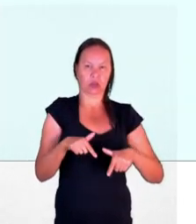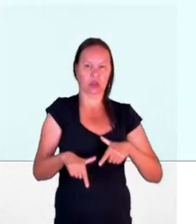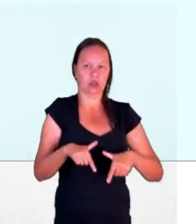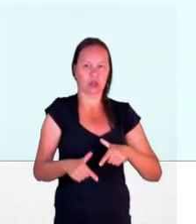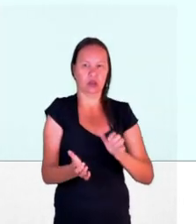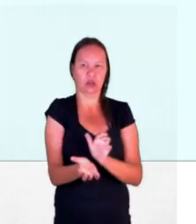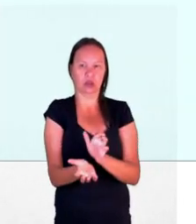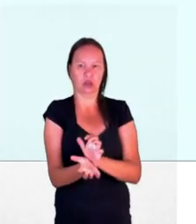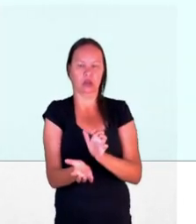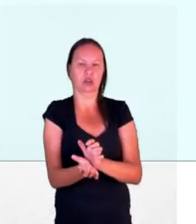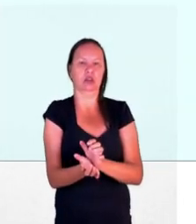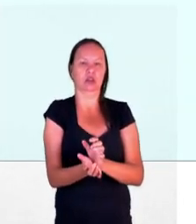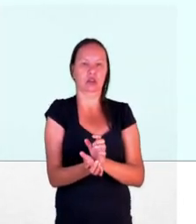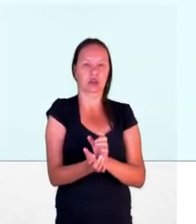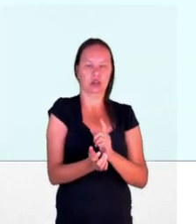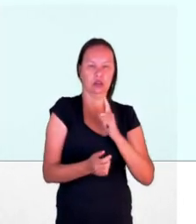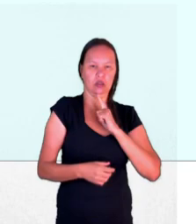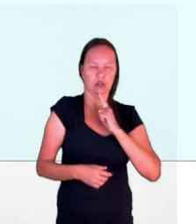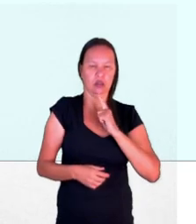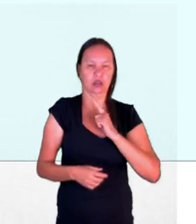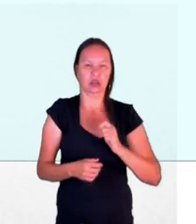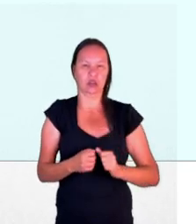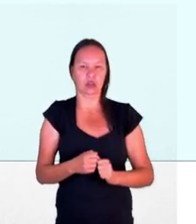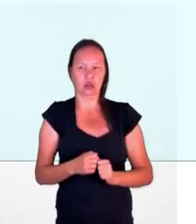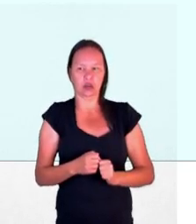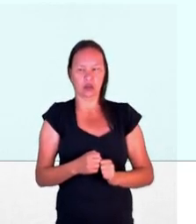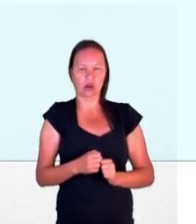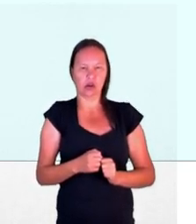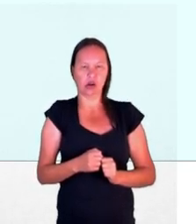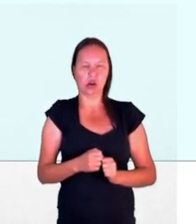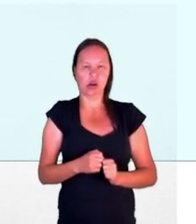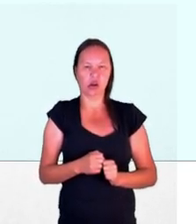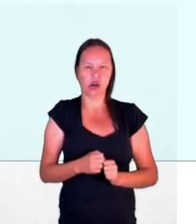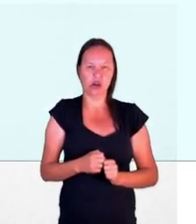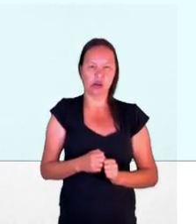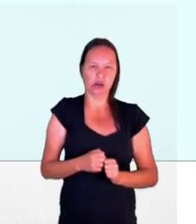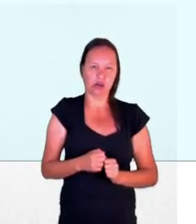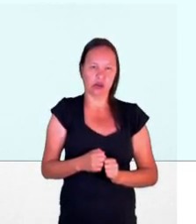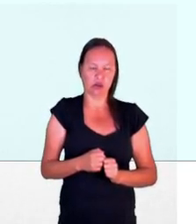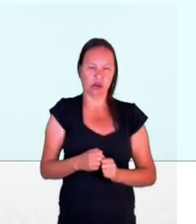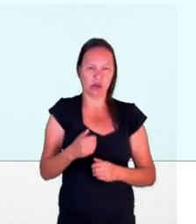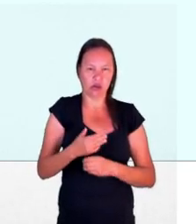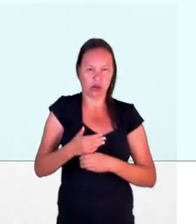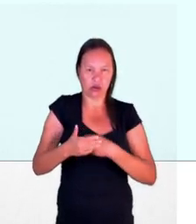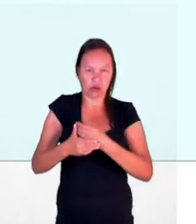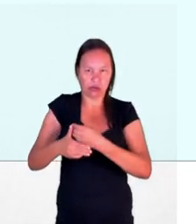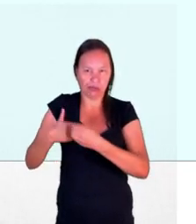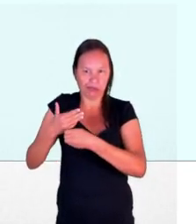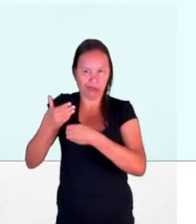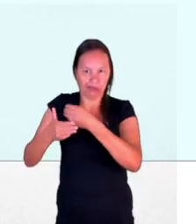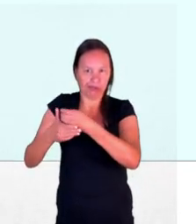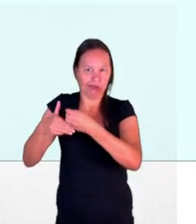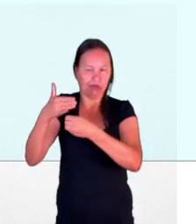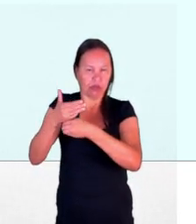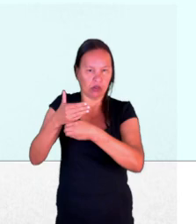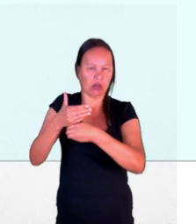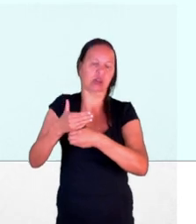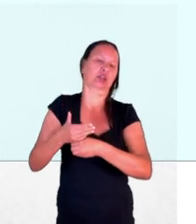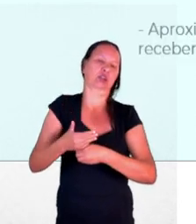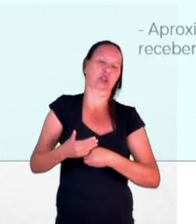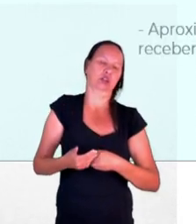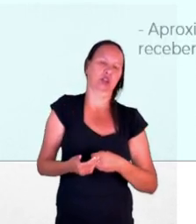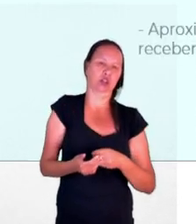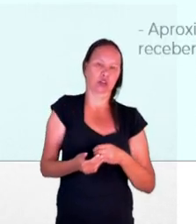trabalho que nós temos que eh ah desenvol que que possibilita né que possibilita que esse